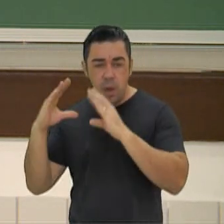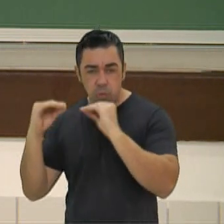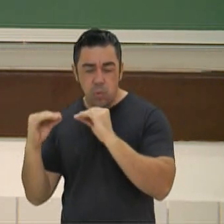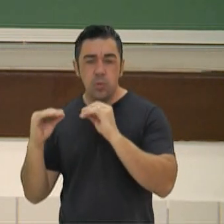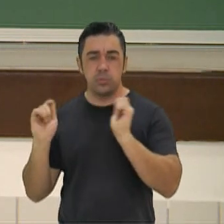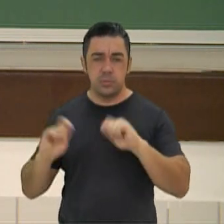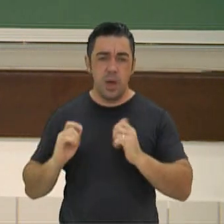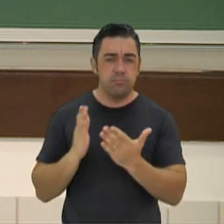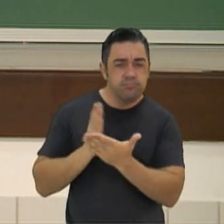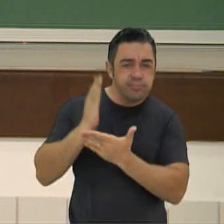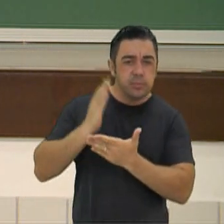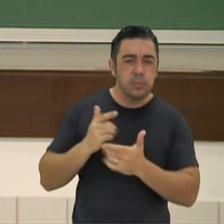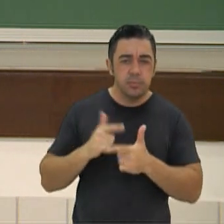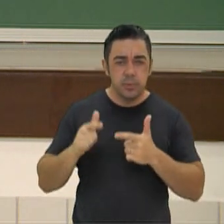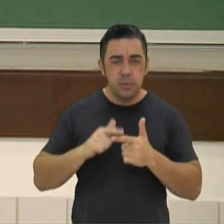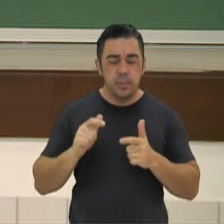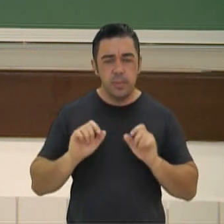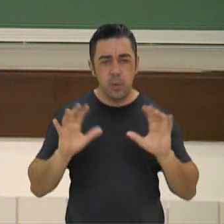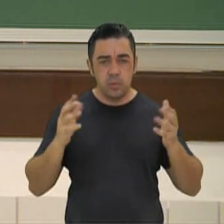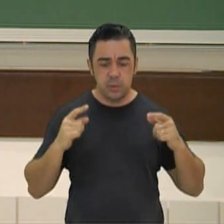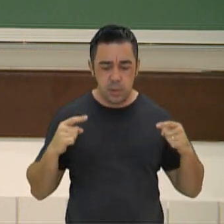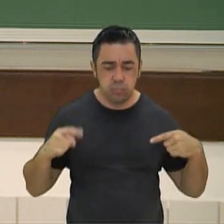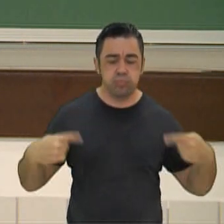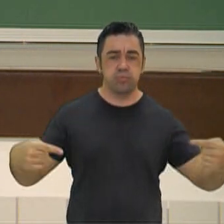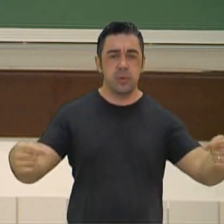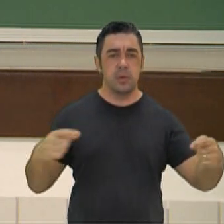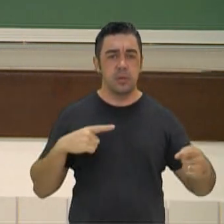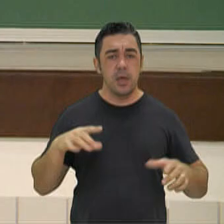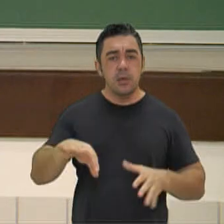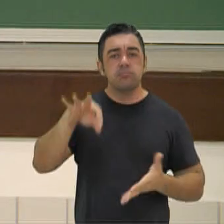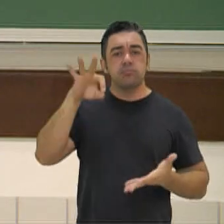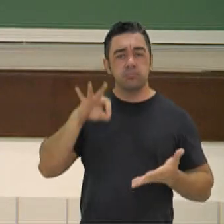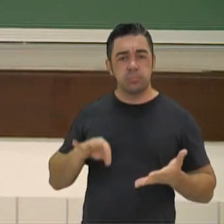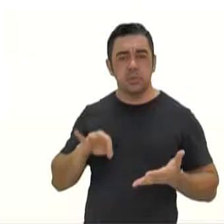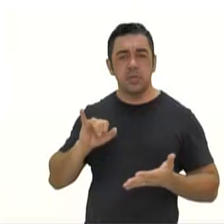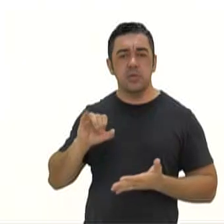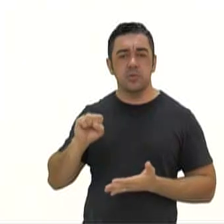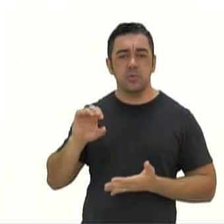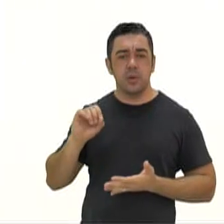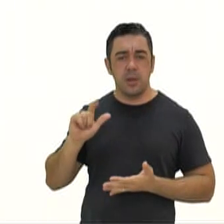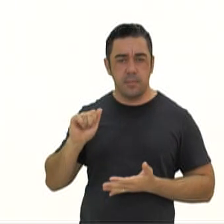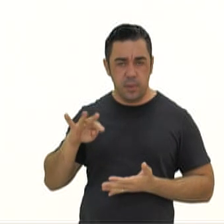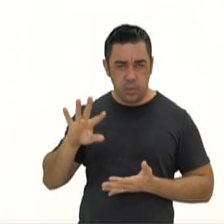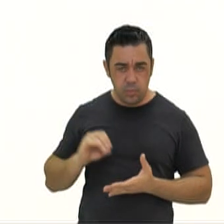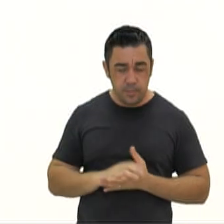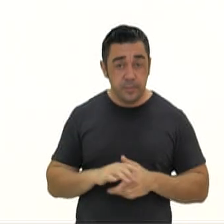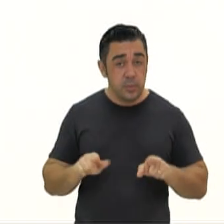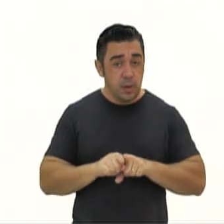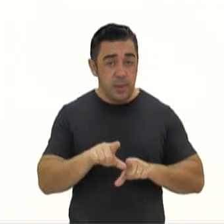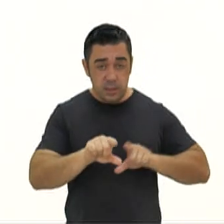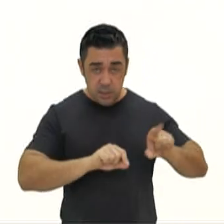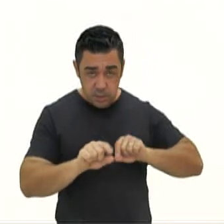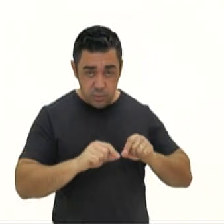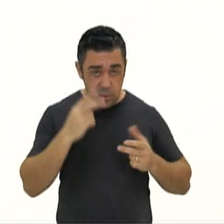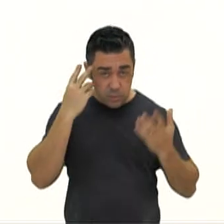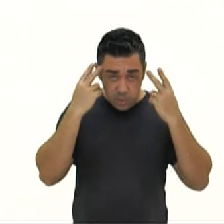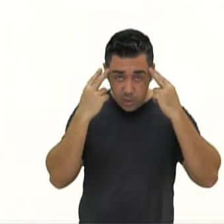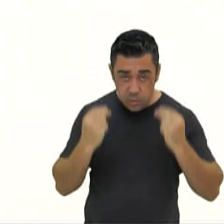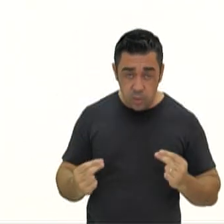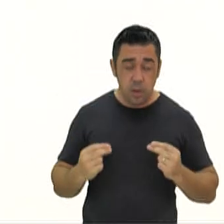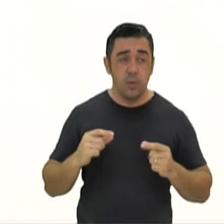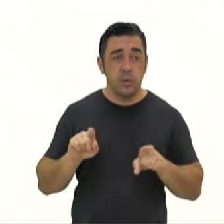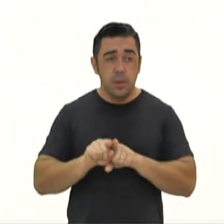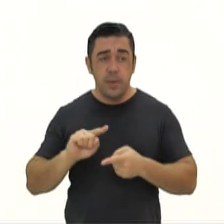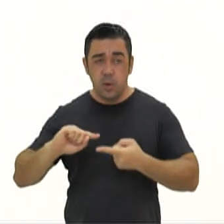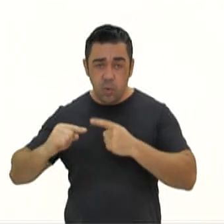impedir a reprodução, tá? Pode ocasionar o isolamento reprodutivo. E a seleção natural, a mutação e a recombinação